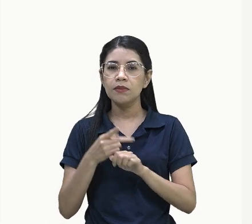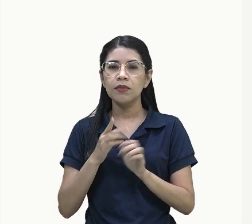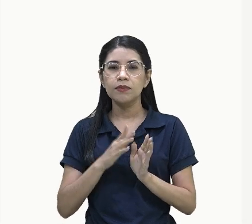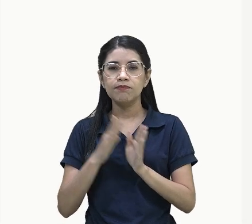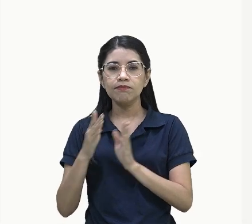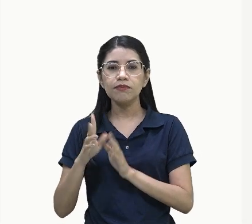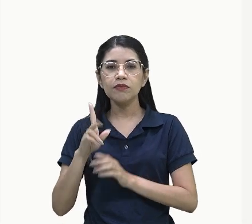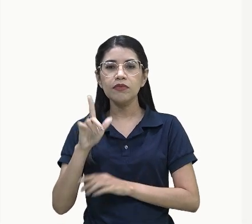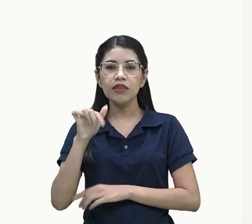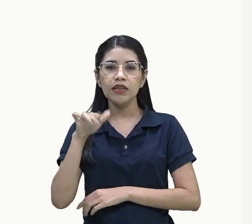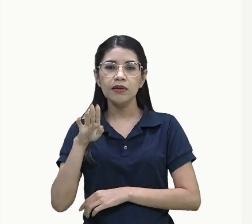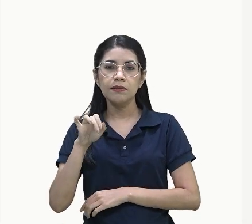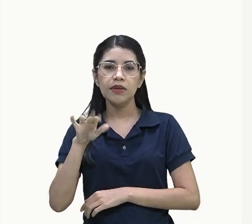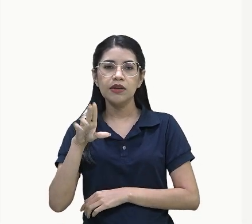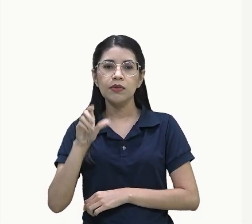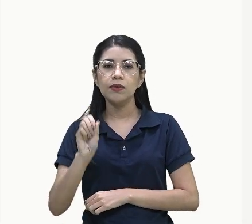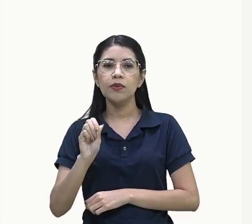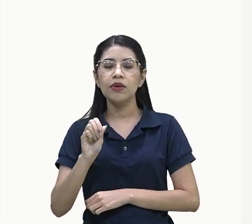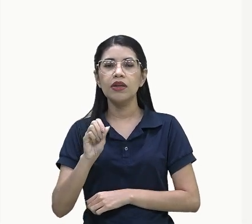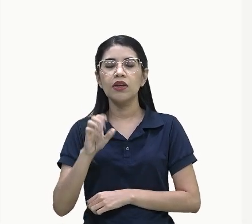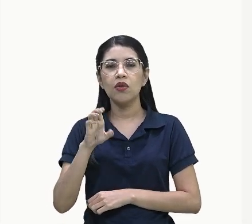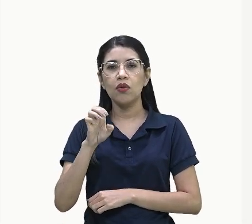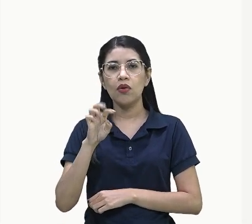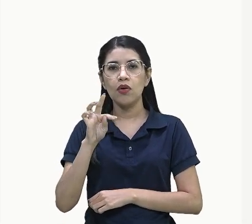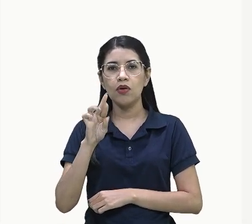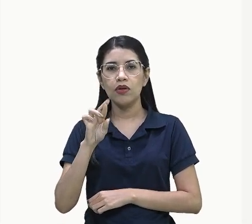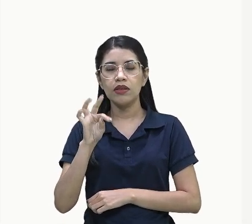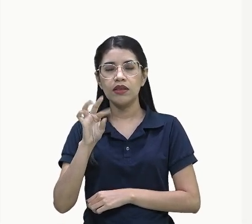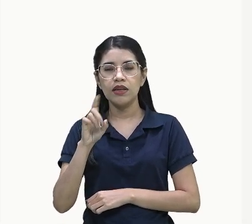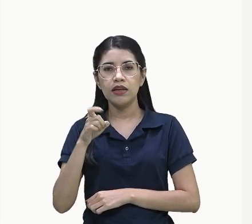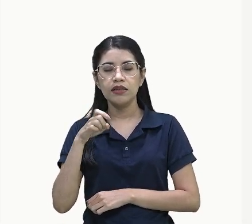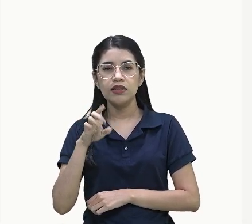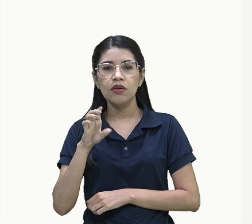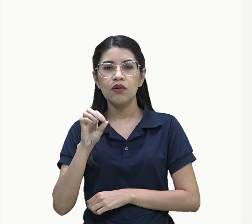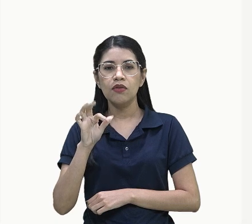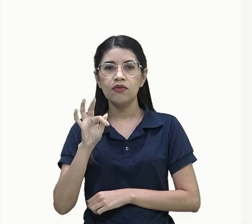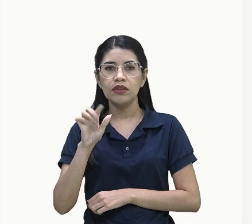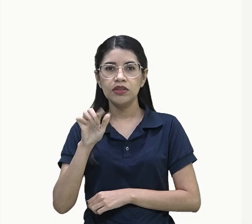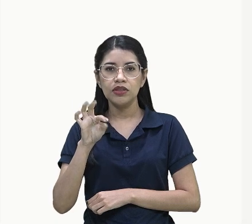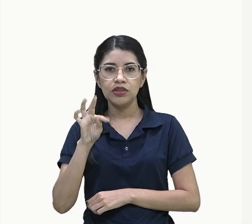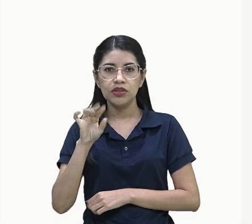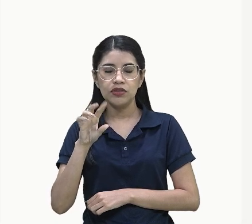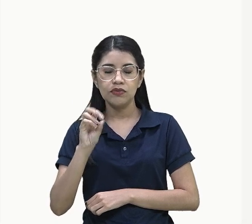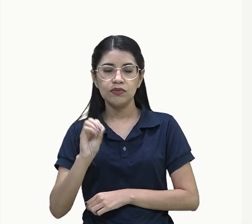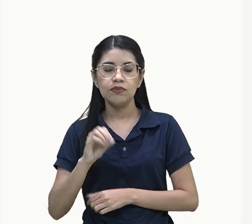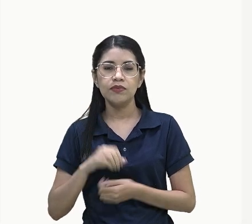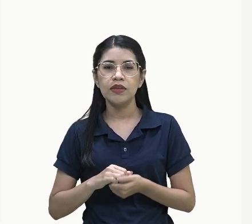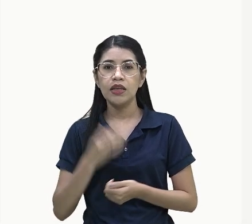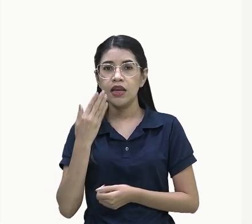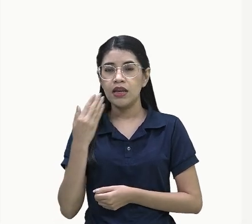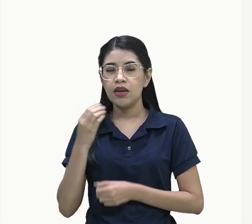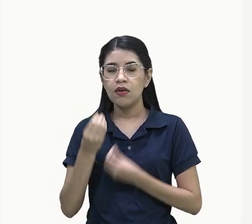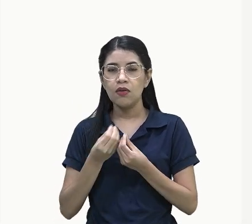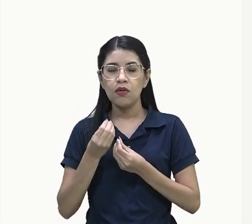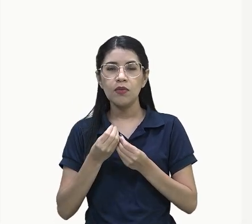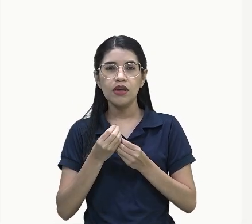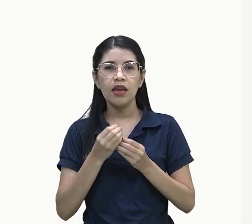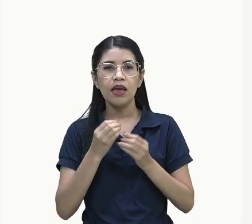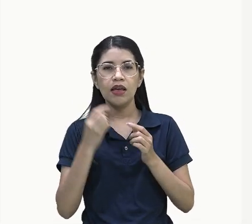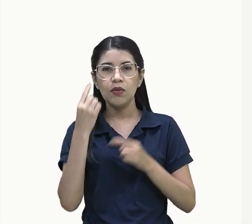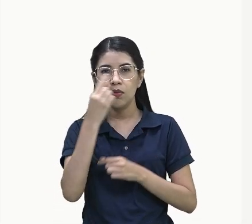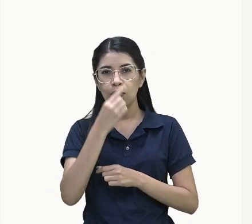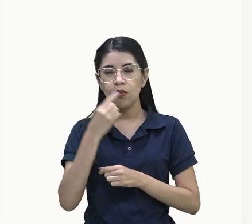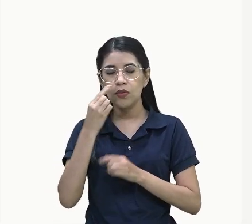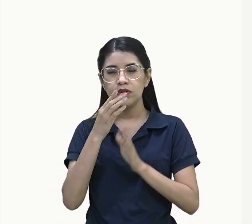córtex olfativo. Essa aqui é a característica anatômica com um corte transversal, e quando a gente amplia aqui,